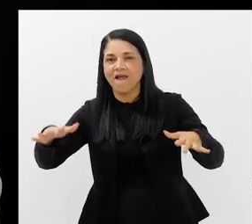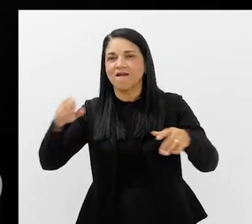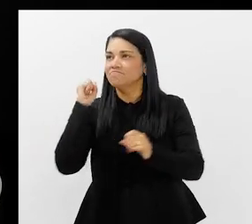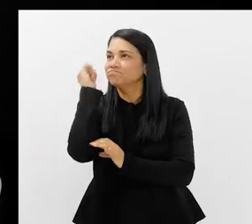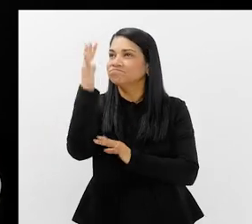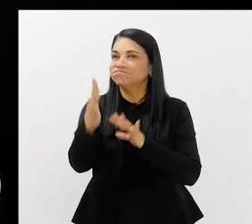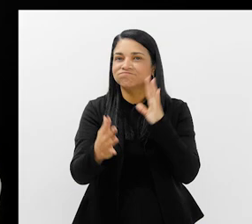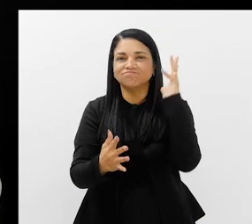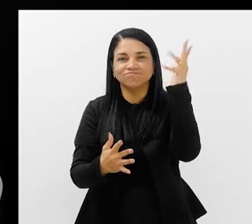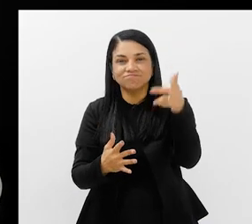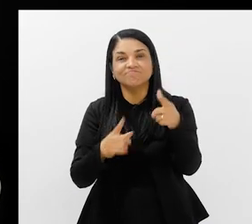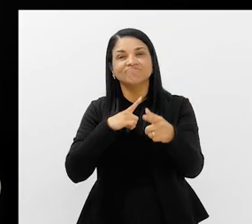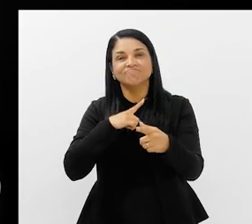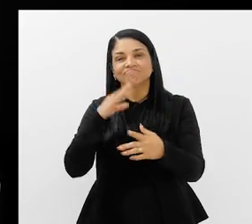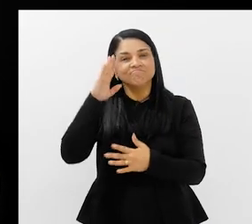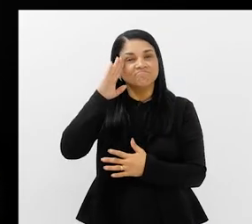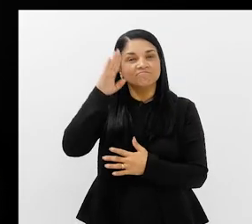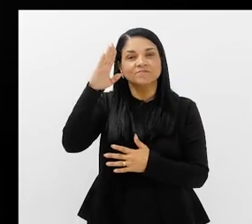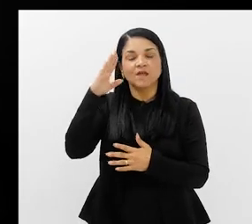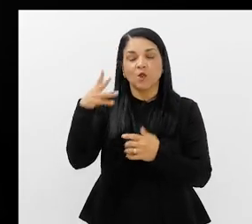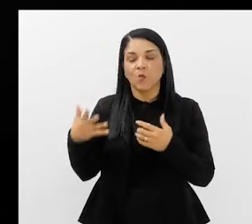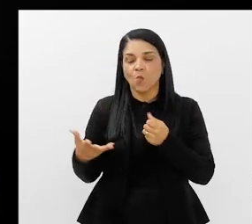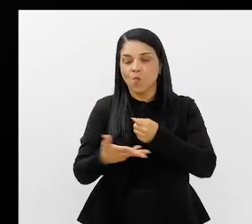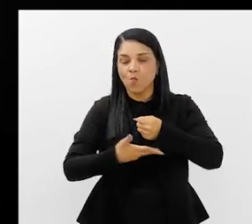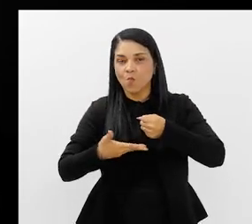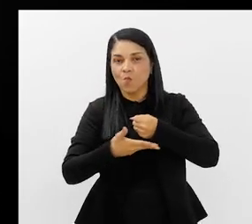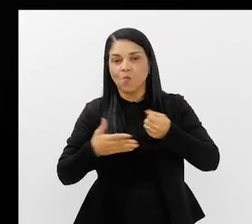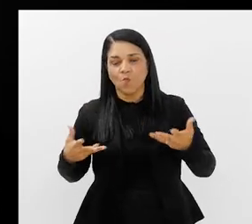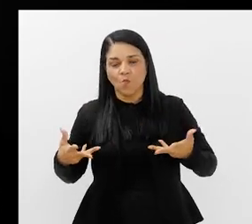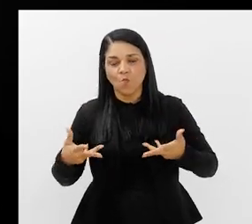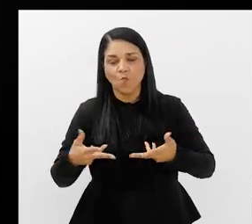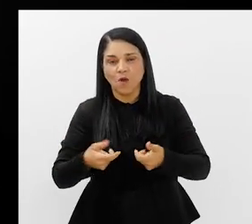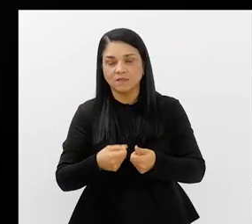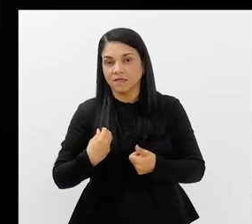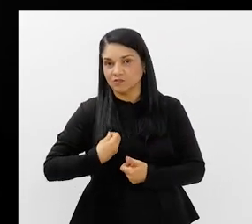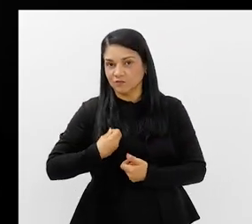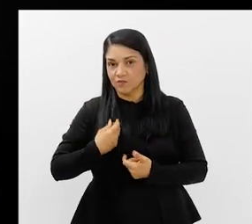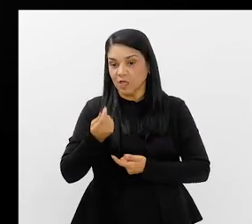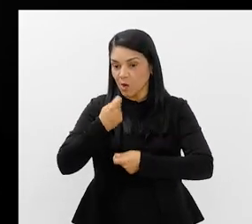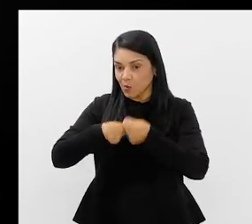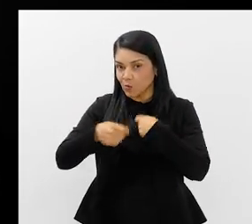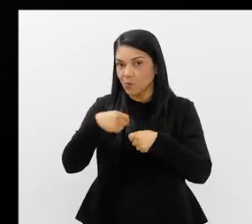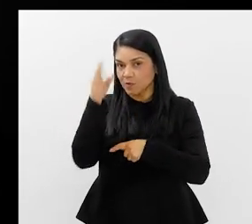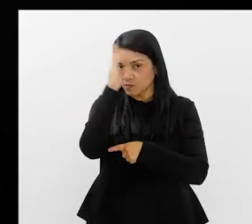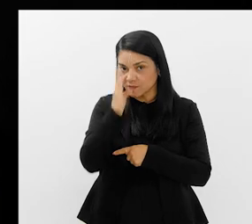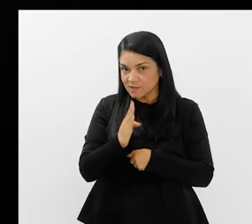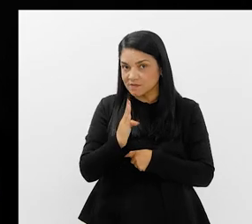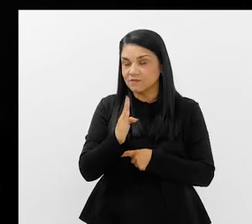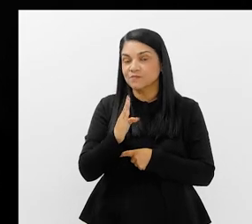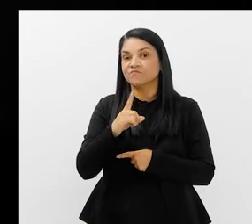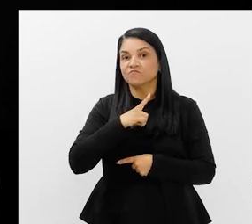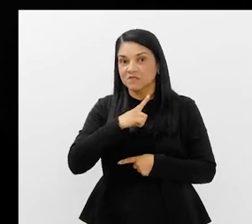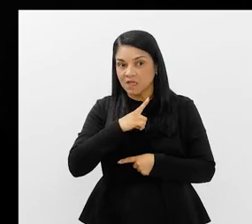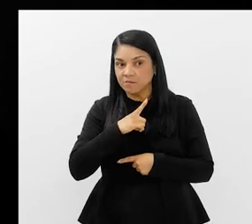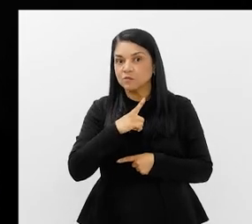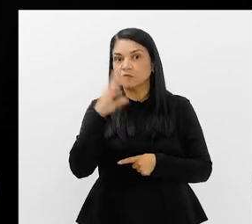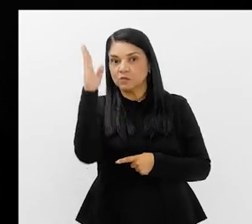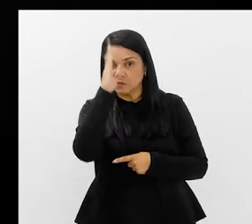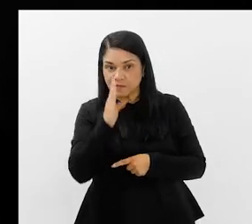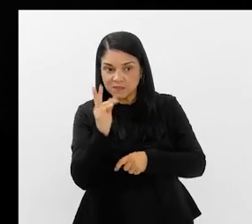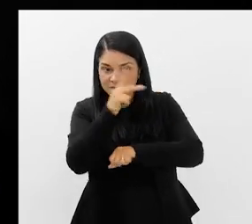efetivamente significam um pilar não apenas para a qualidade de vida, mas para a própria economia do país. Nós temos aí um